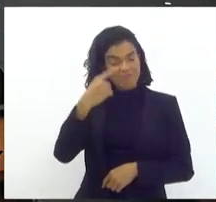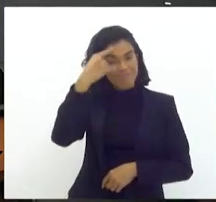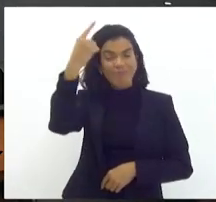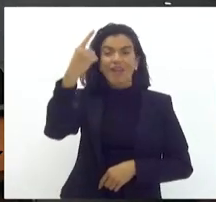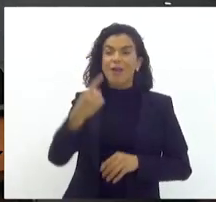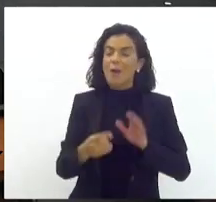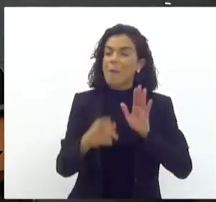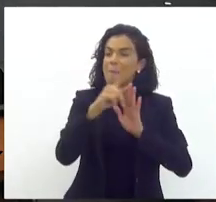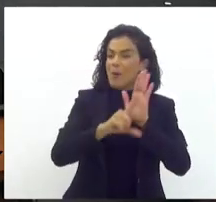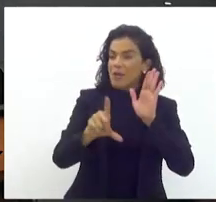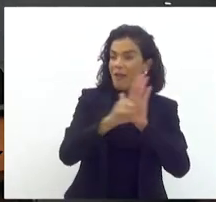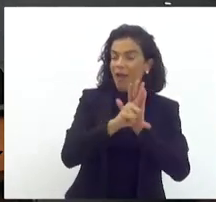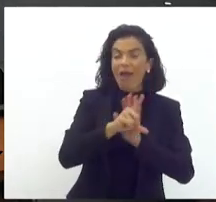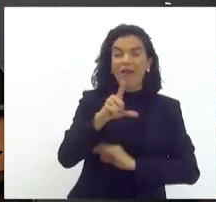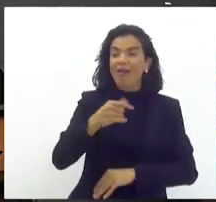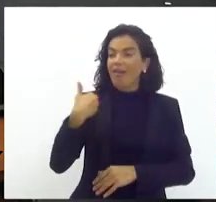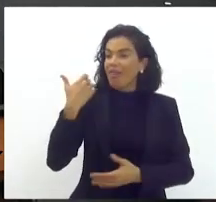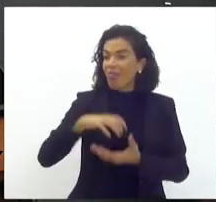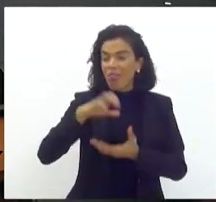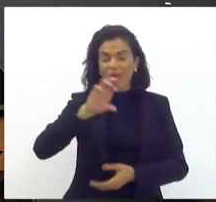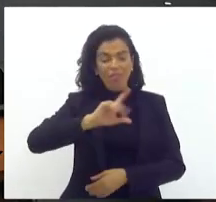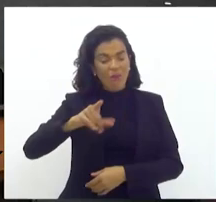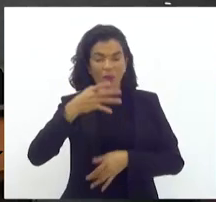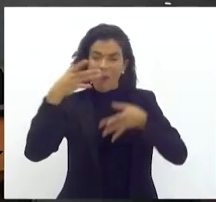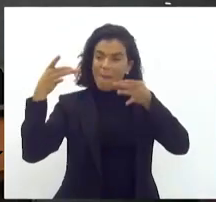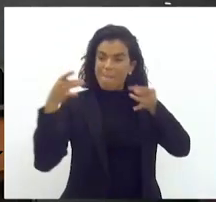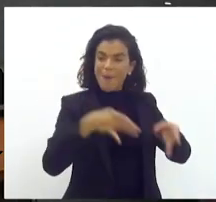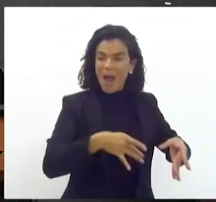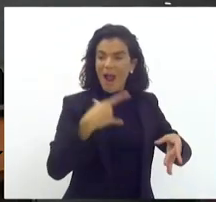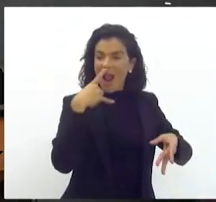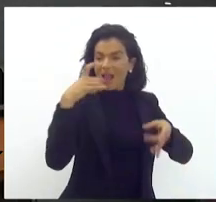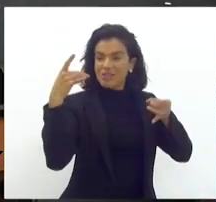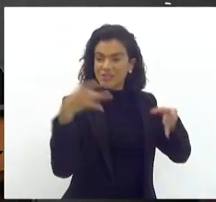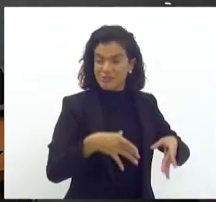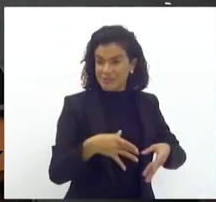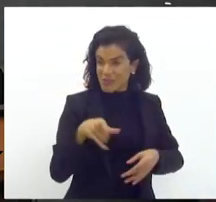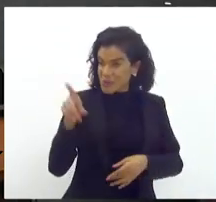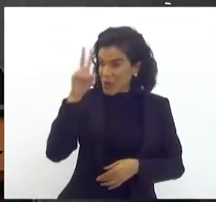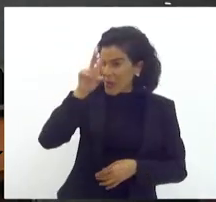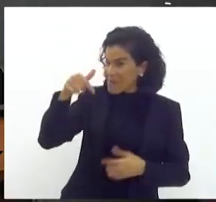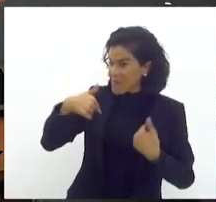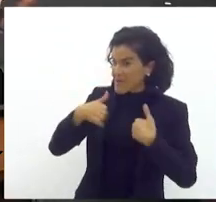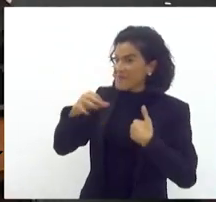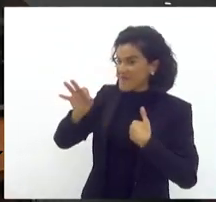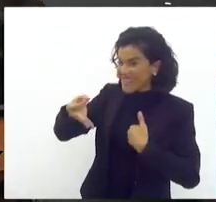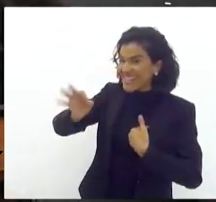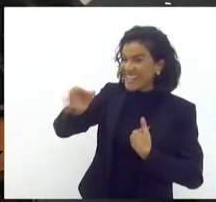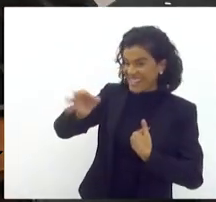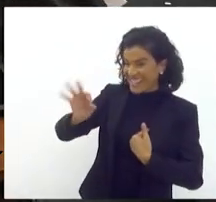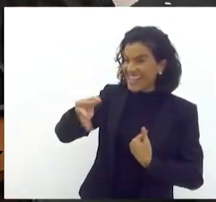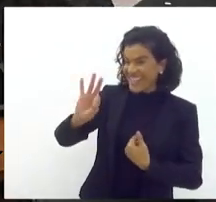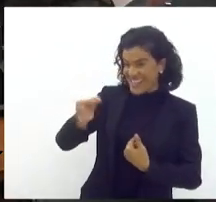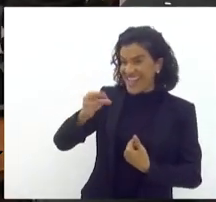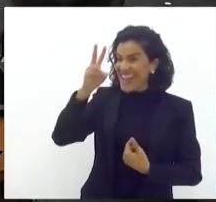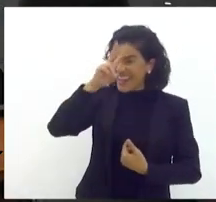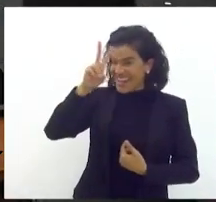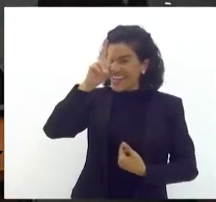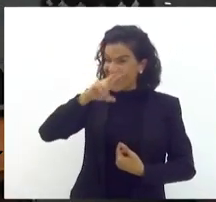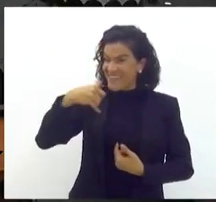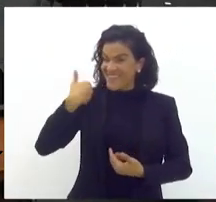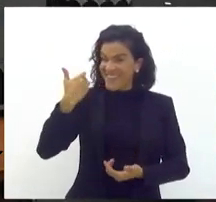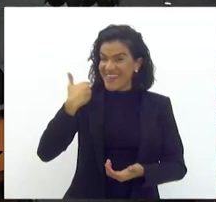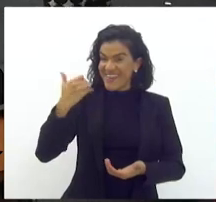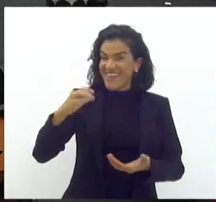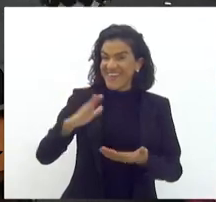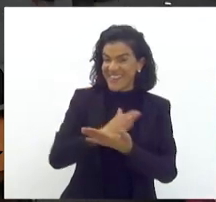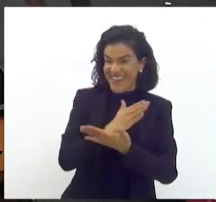que idoso Não é Descartável quis lembrar alguns que doce Não é Descartável